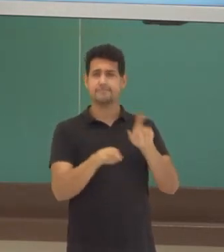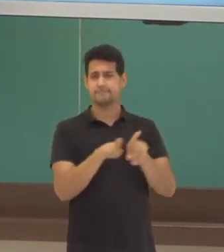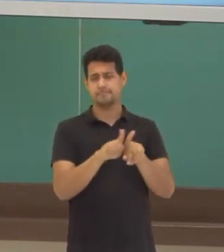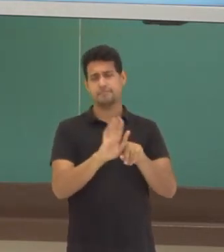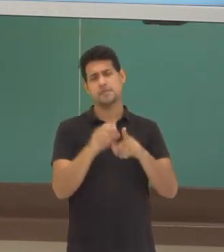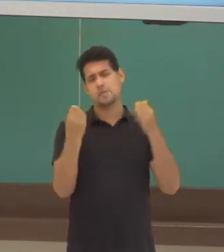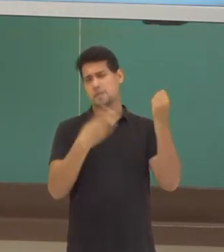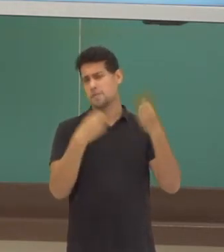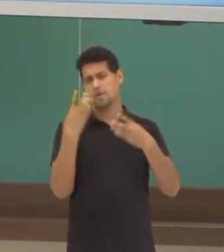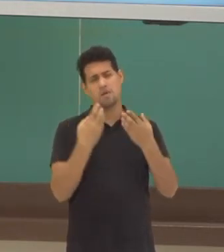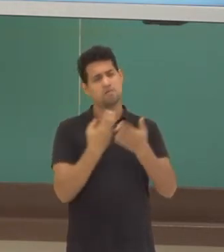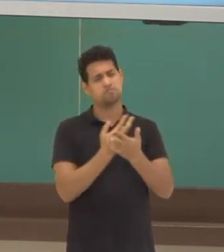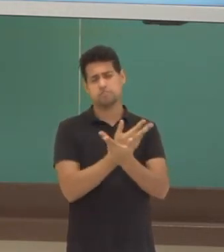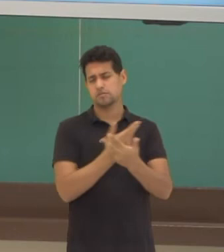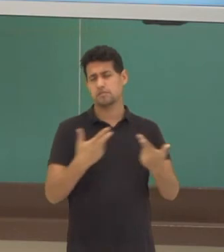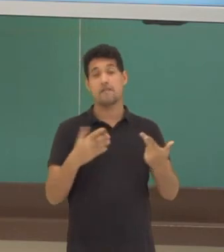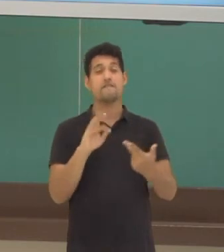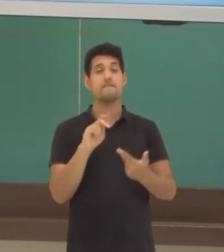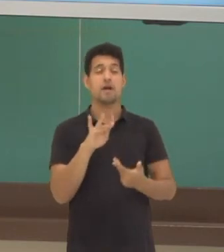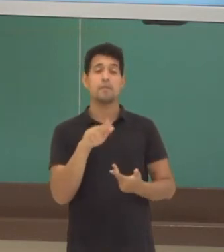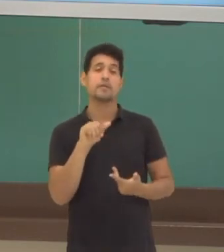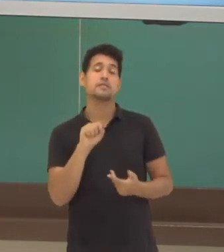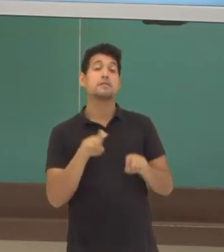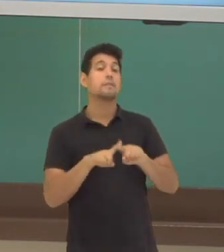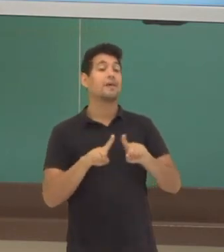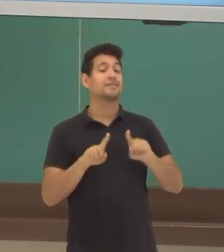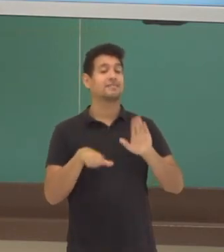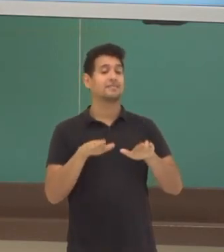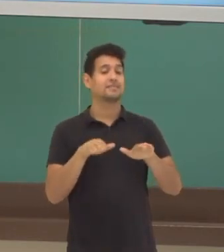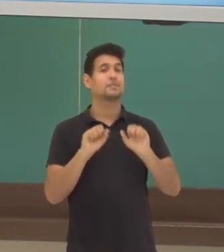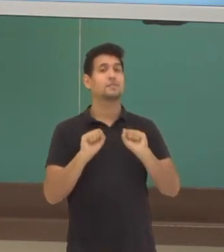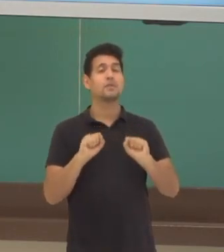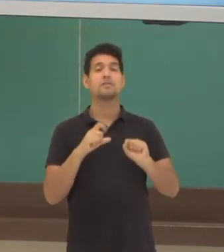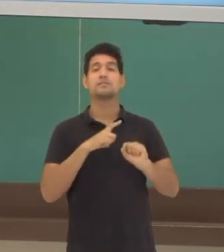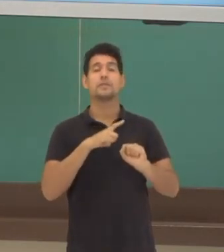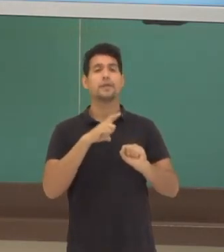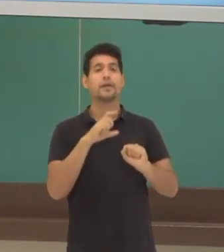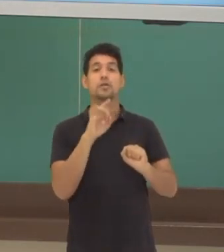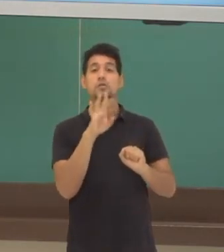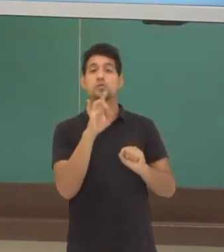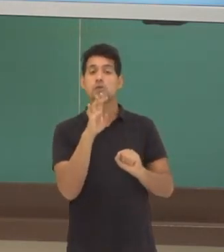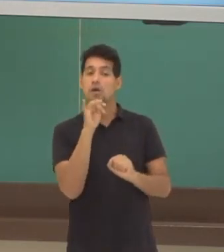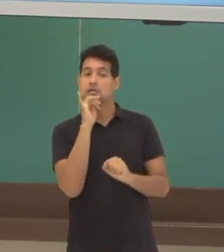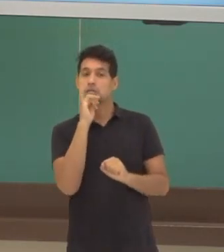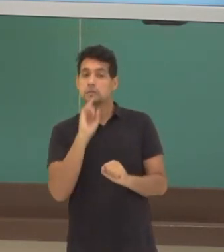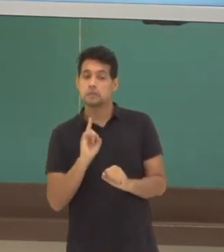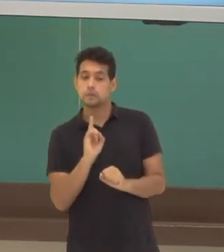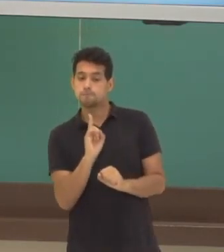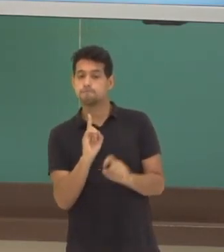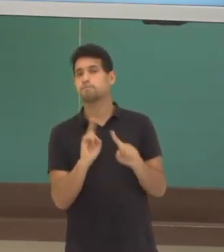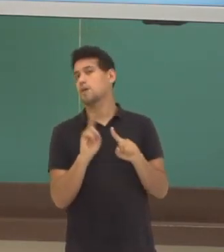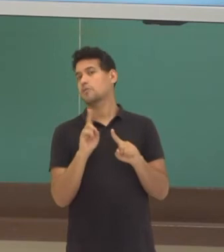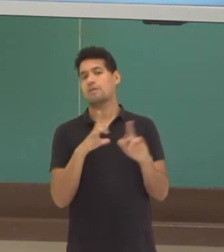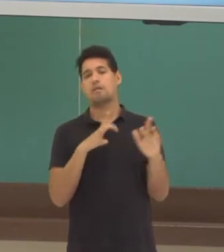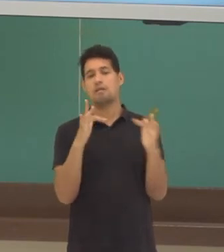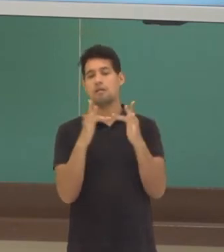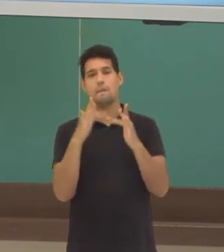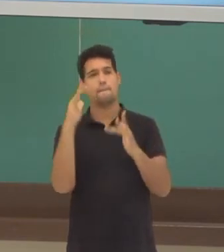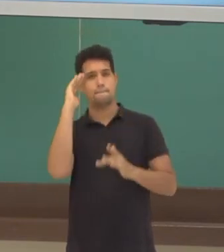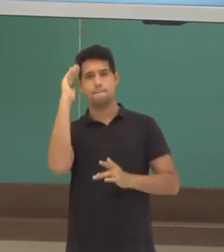Se o narrador permanece do lado de fora, ou seja, ele apenas observa e vai contando aquilo que ele